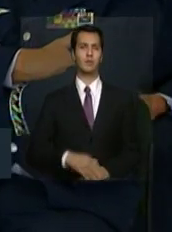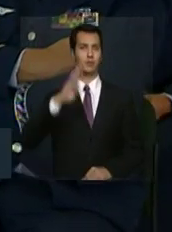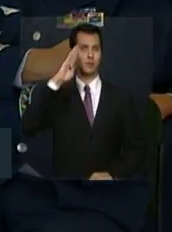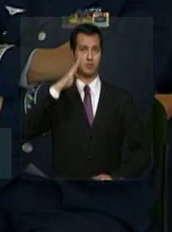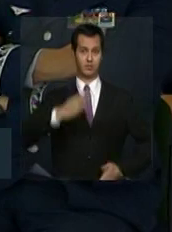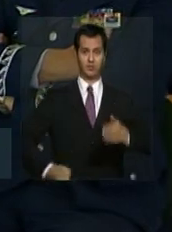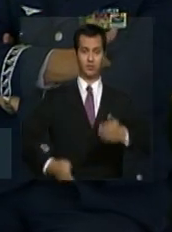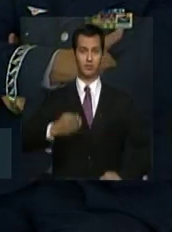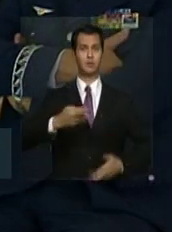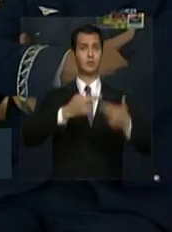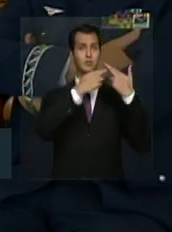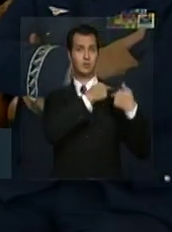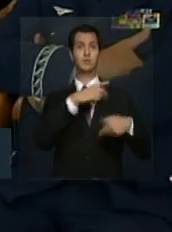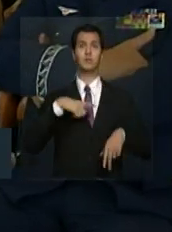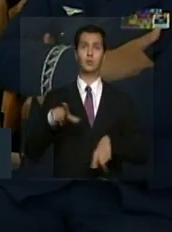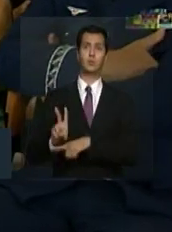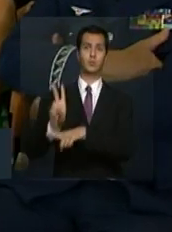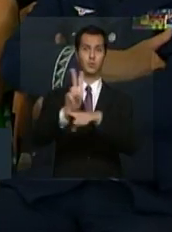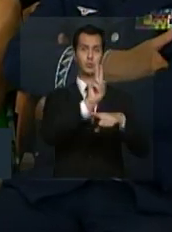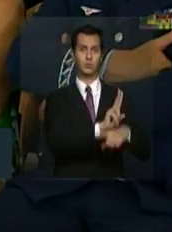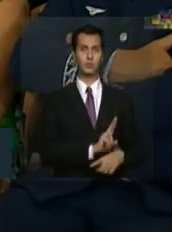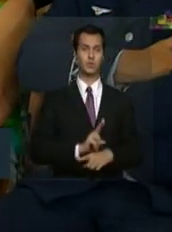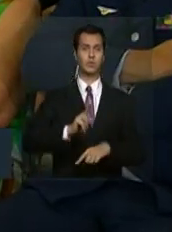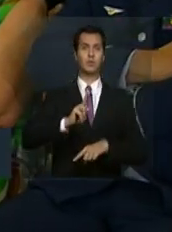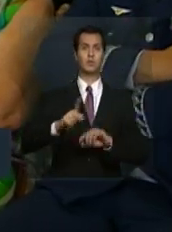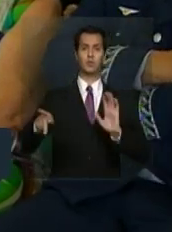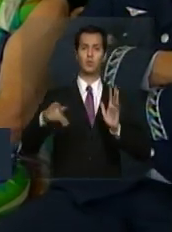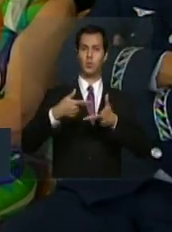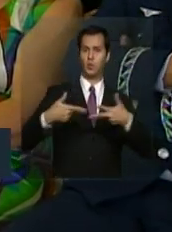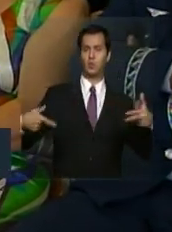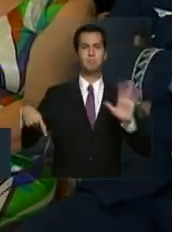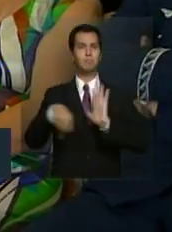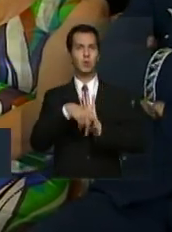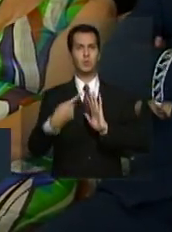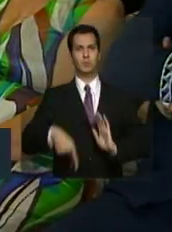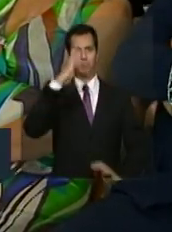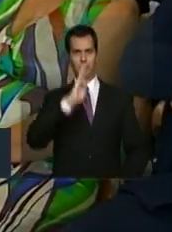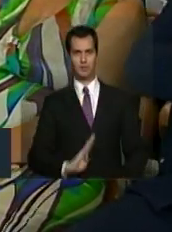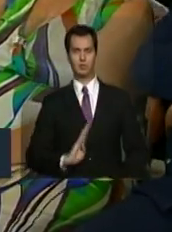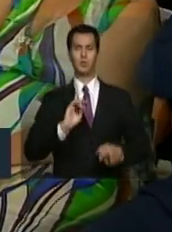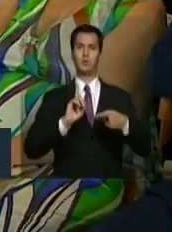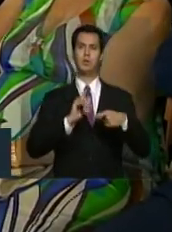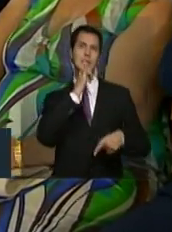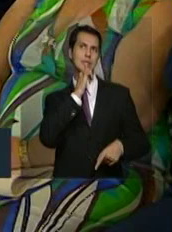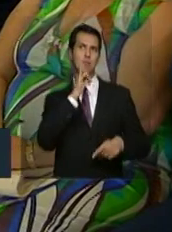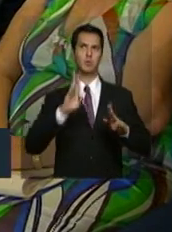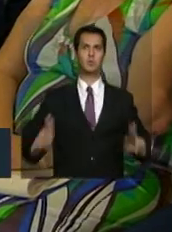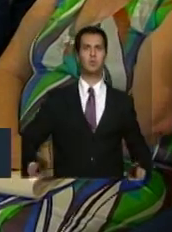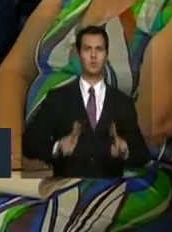país, do qual as linhas de transmissão, as hidrelétricas e o pré-sal são um exemplo,